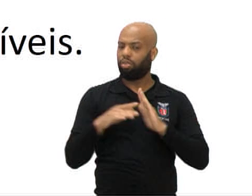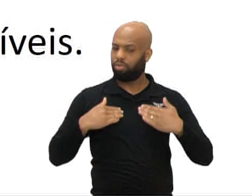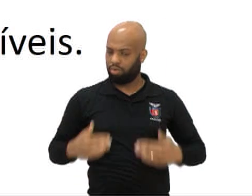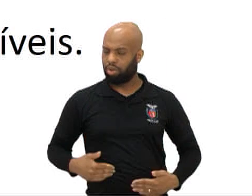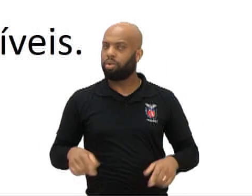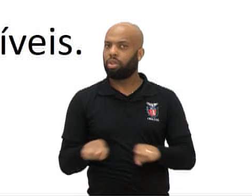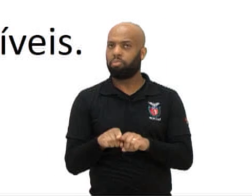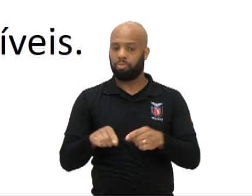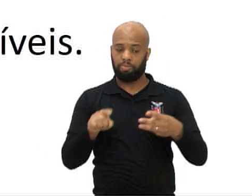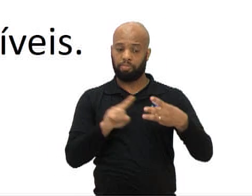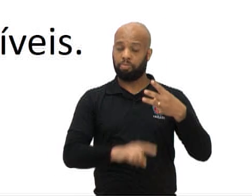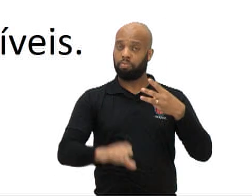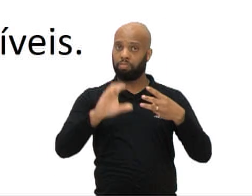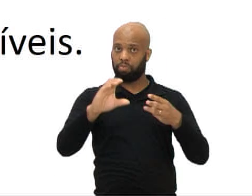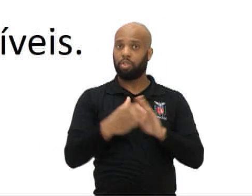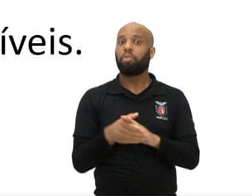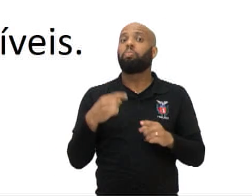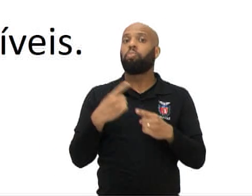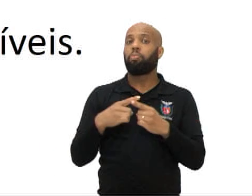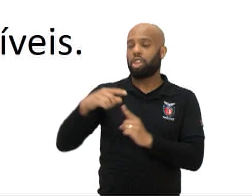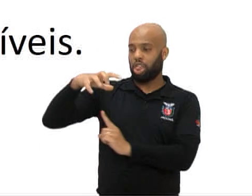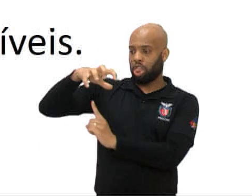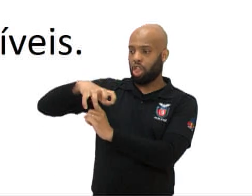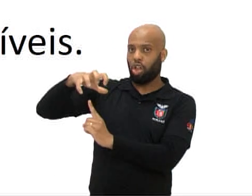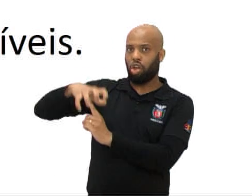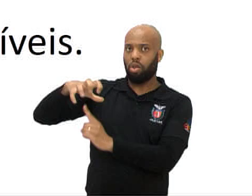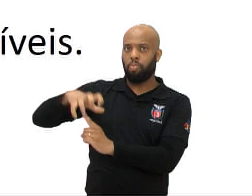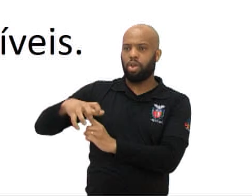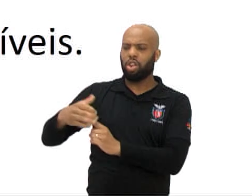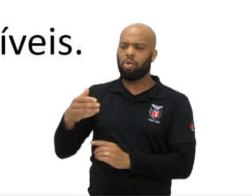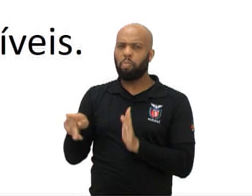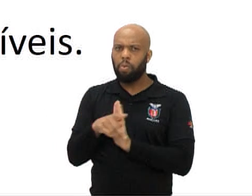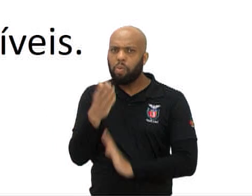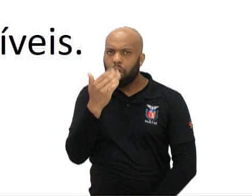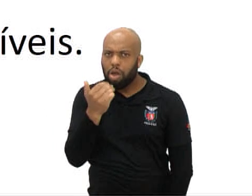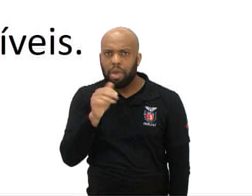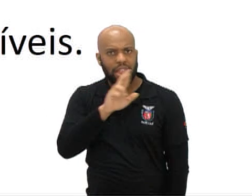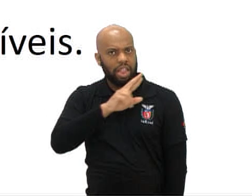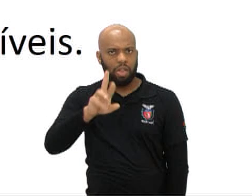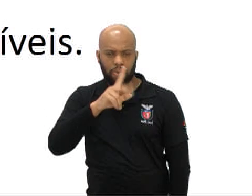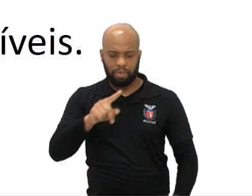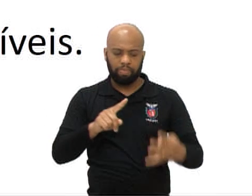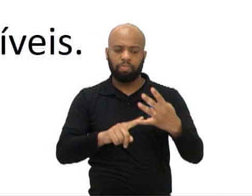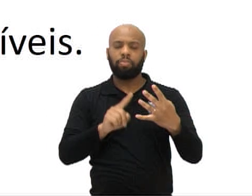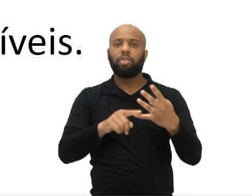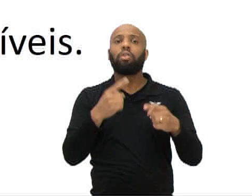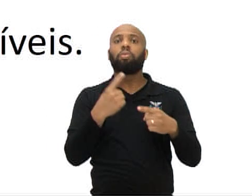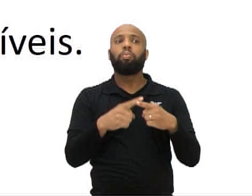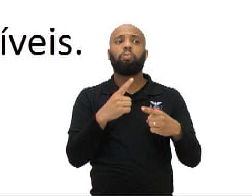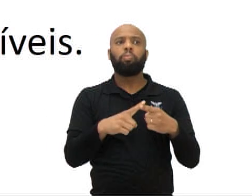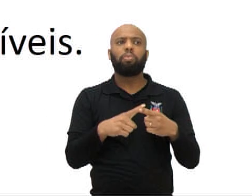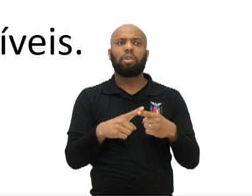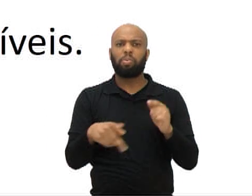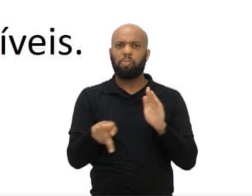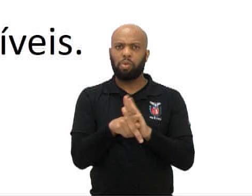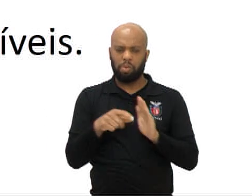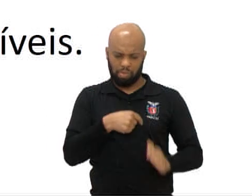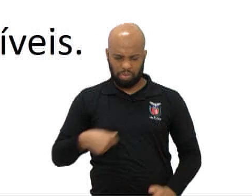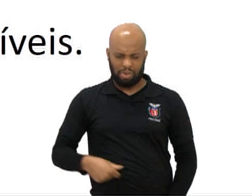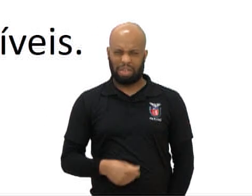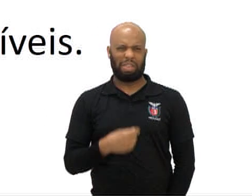organismo? Ou letra C, porque cogumelos não são comestíveis? Ou letra D, porque são indigestos